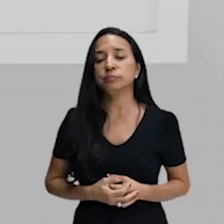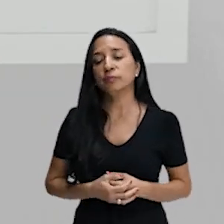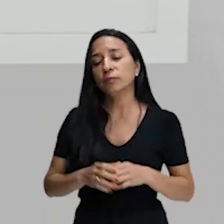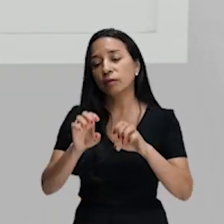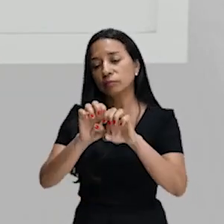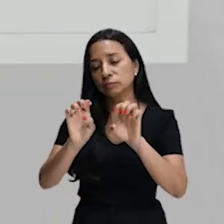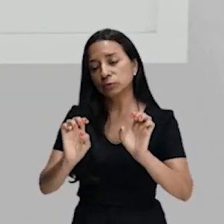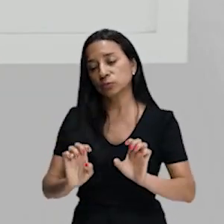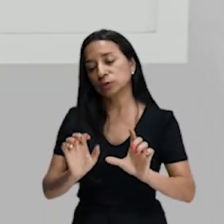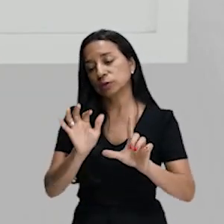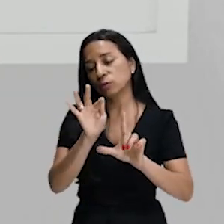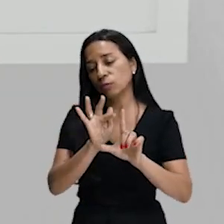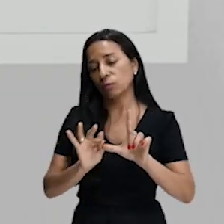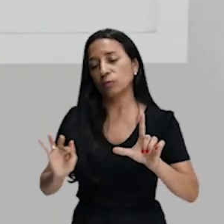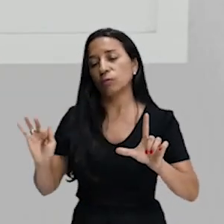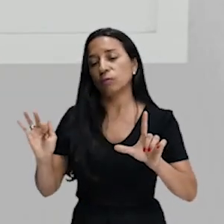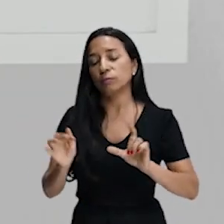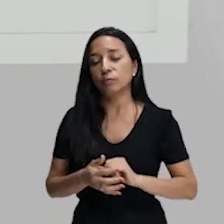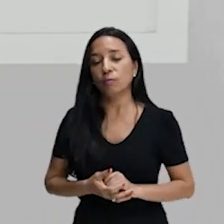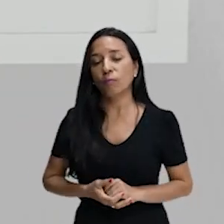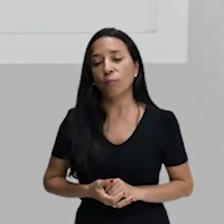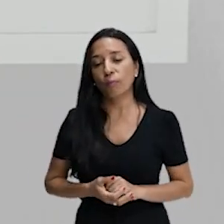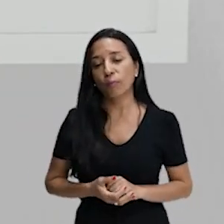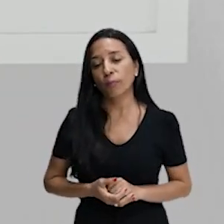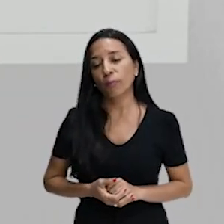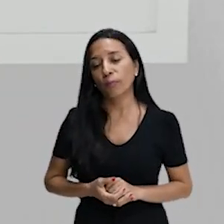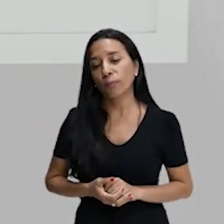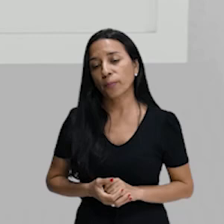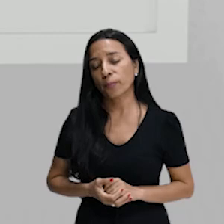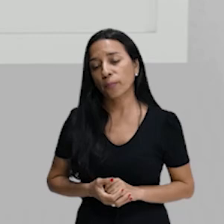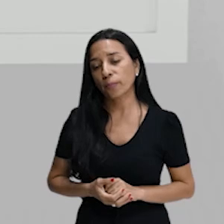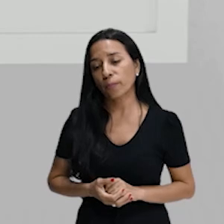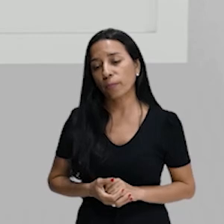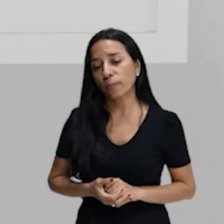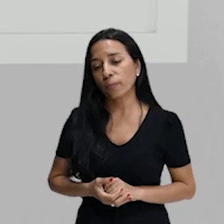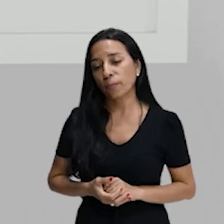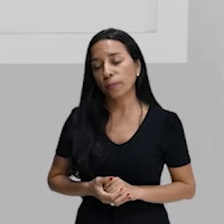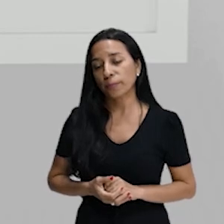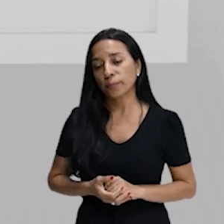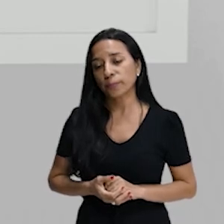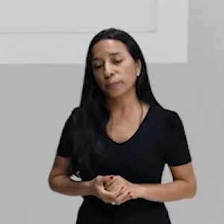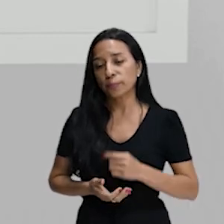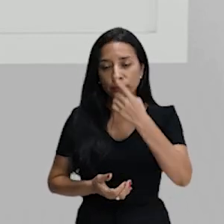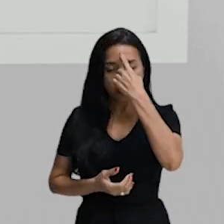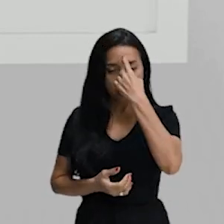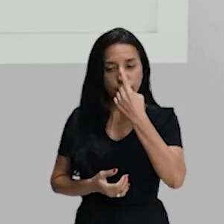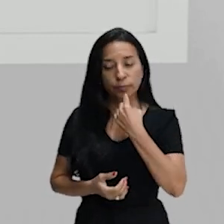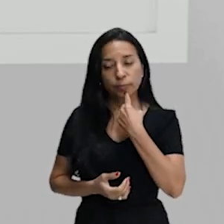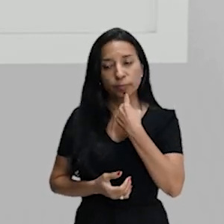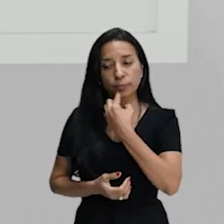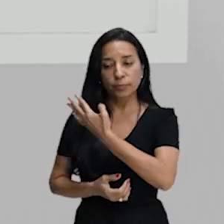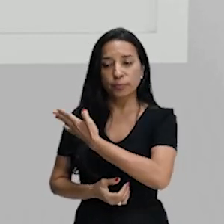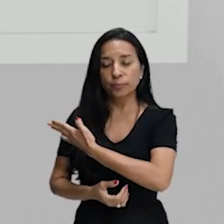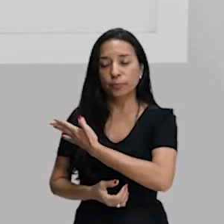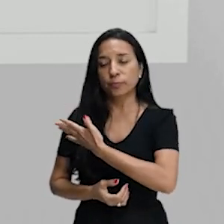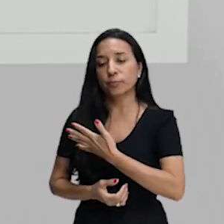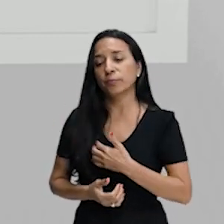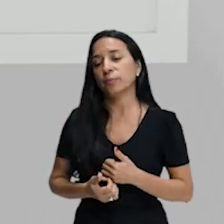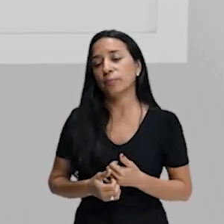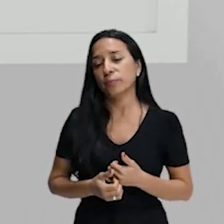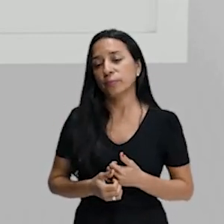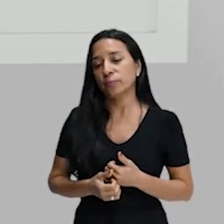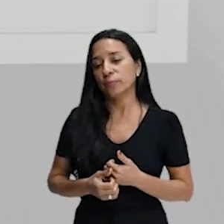fio, e aqui o segundo fio, e aqui um ponto P qualquer, certo?